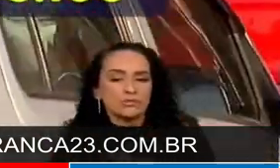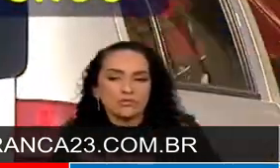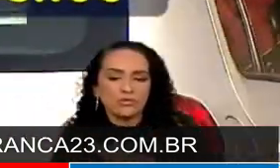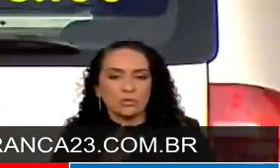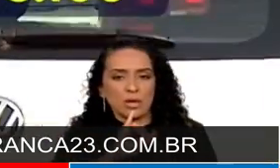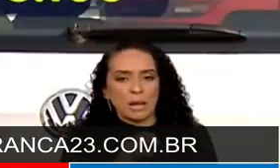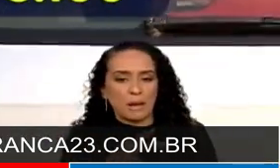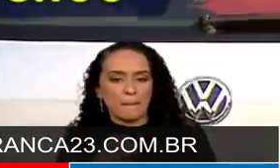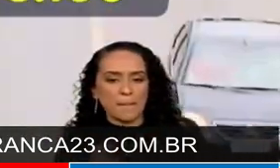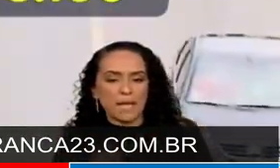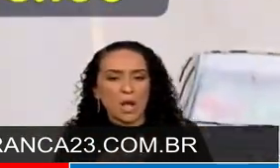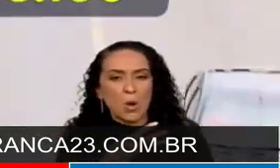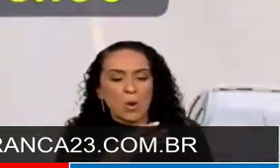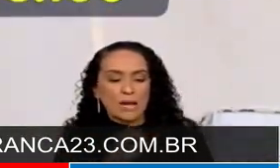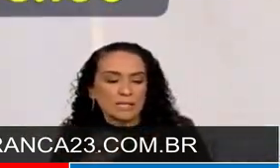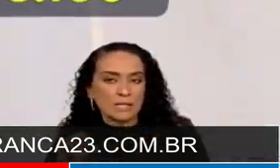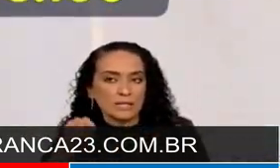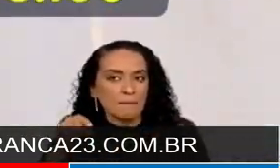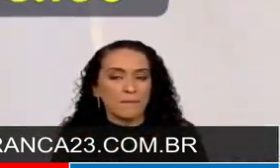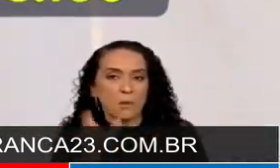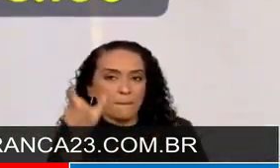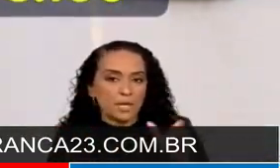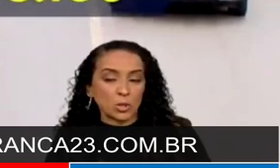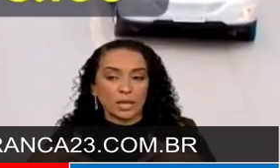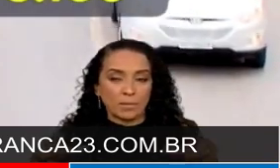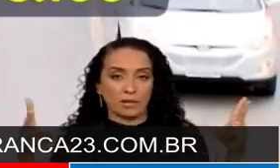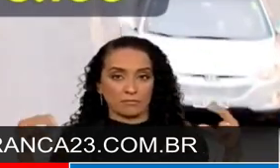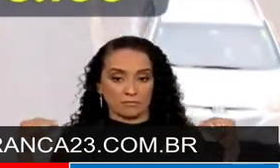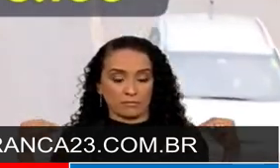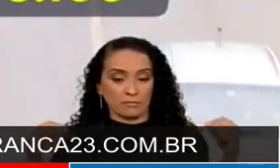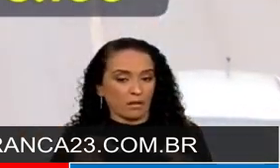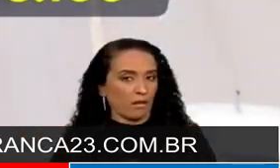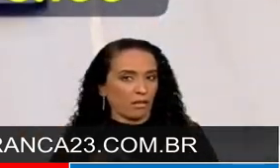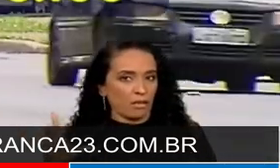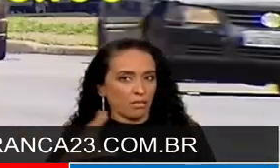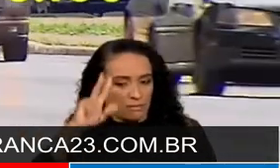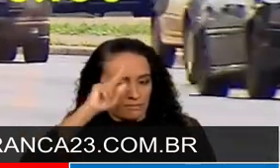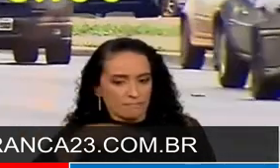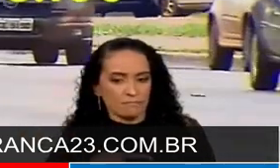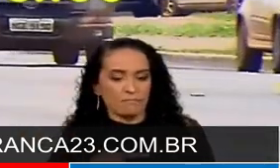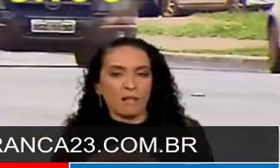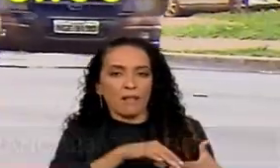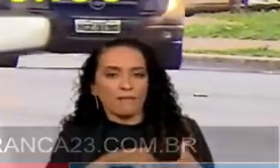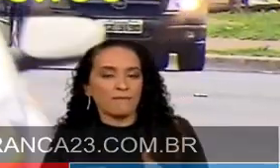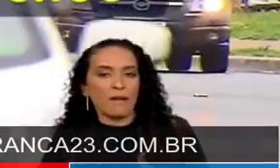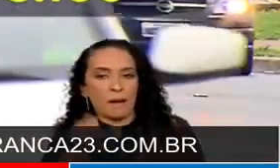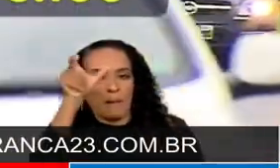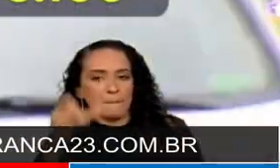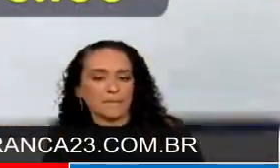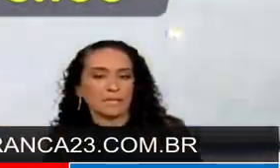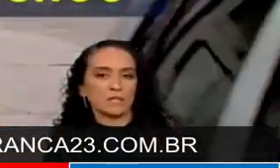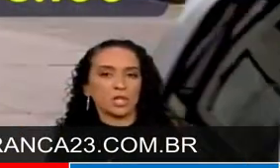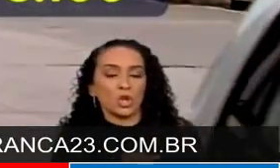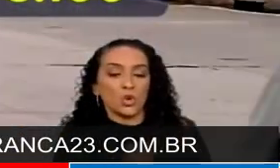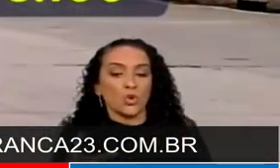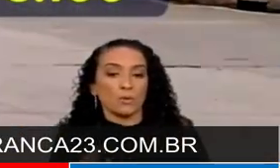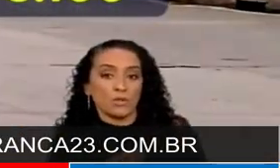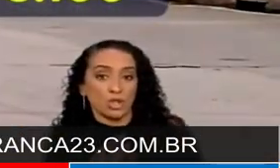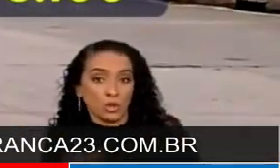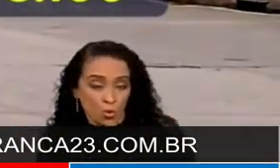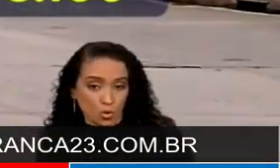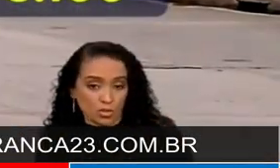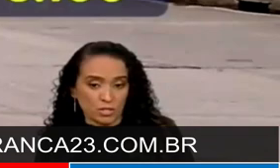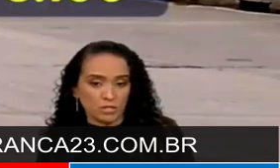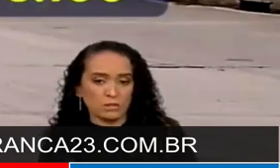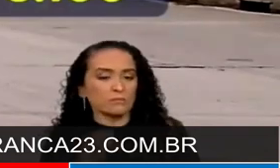mil pessoas trabalhavam como motoristas autônomos de automóveis para transporte de passageiros em 2012. Com renda